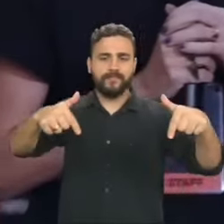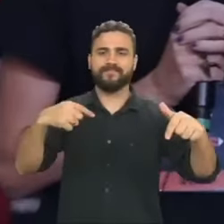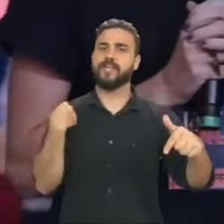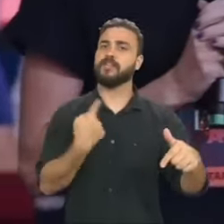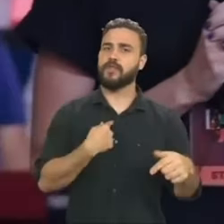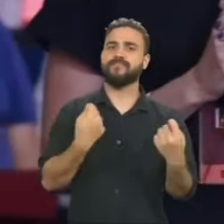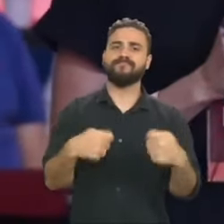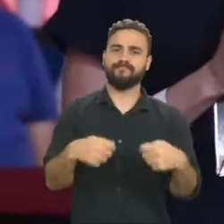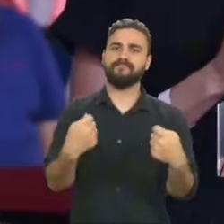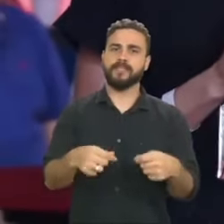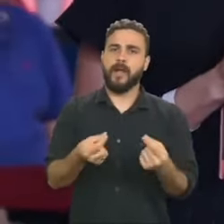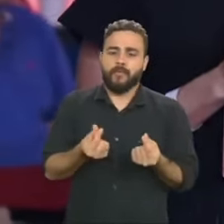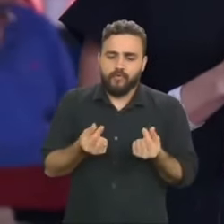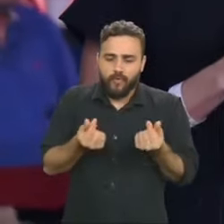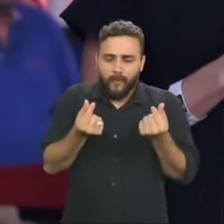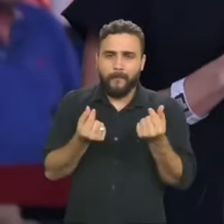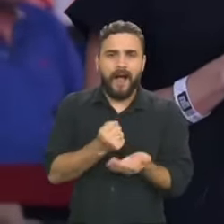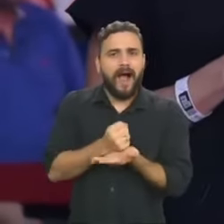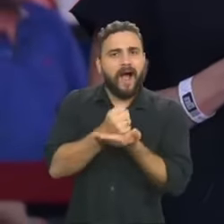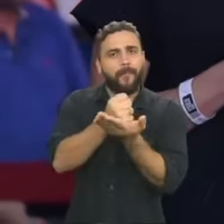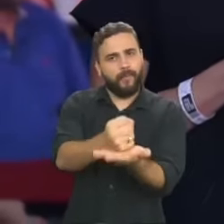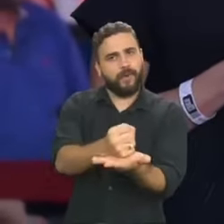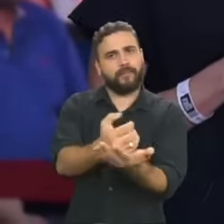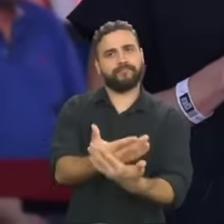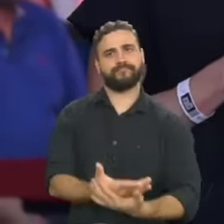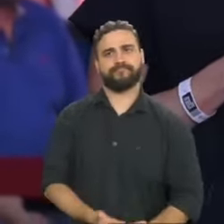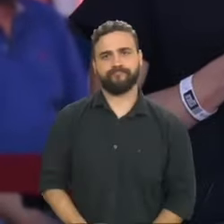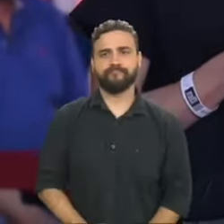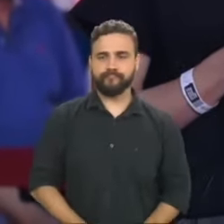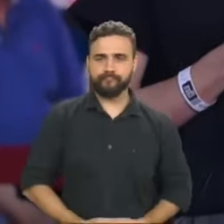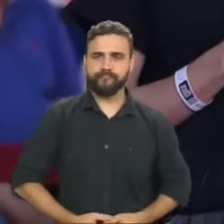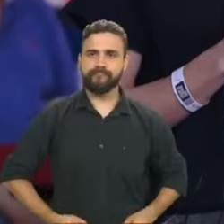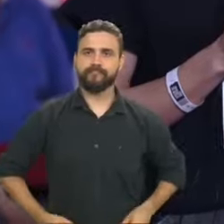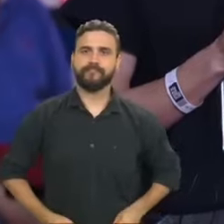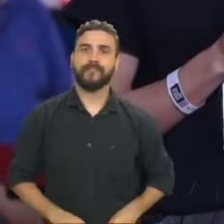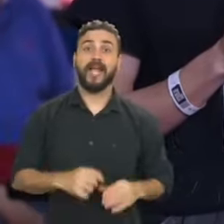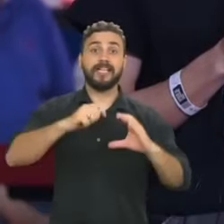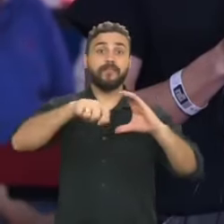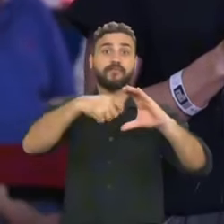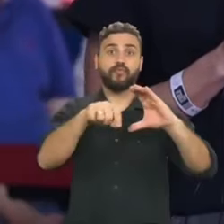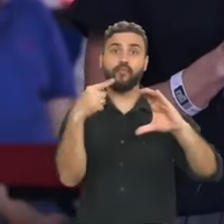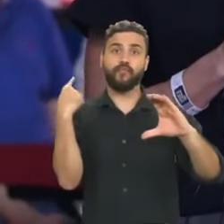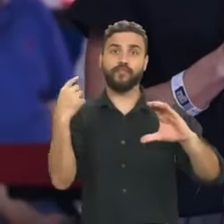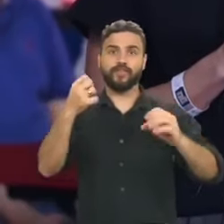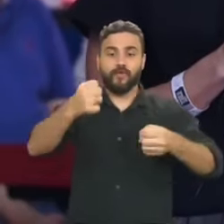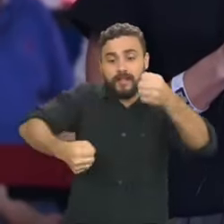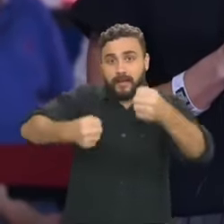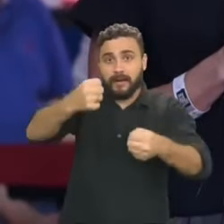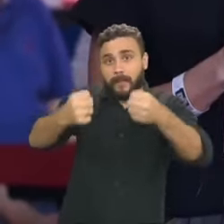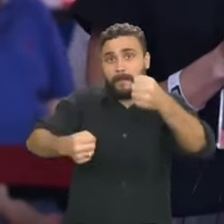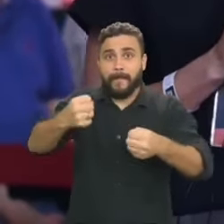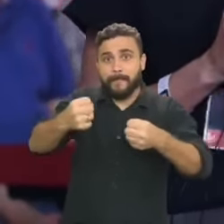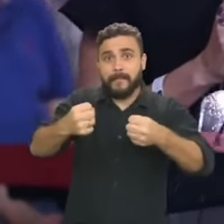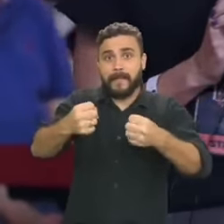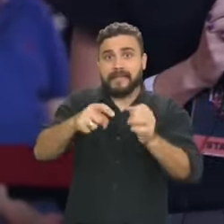nós temos um vídeo aqui da proposta da Carreta Palco, que vai auxiliar